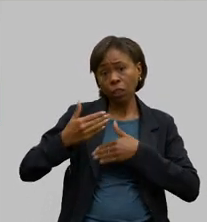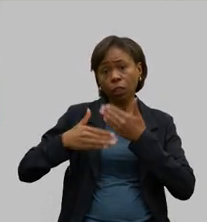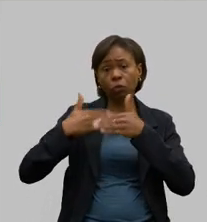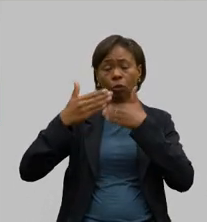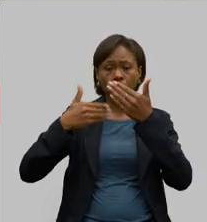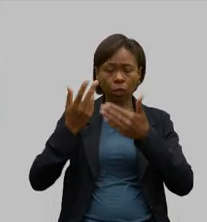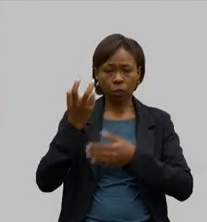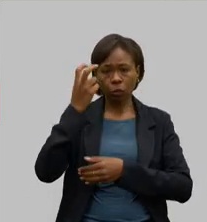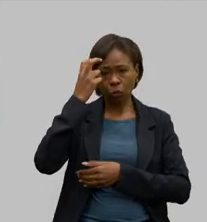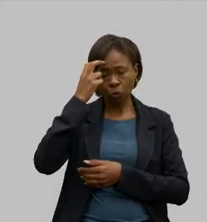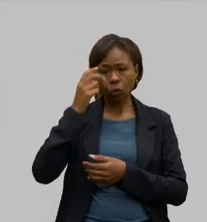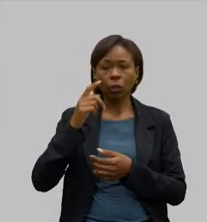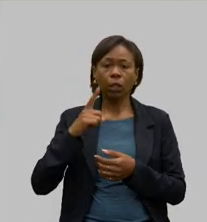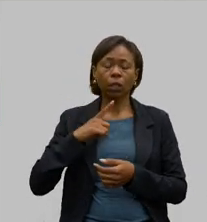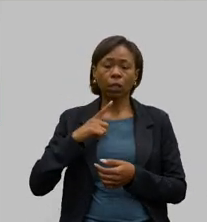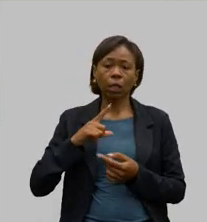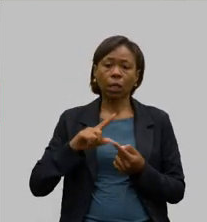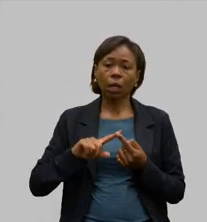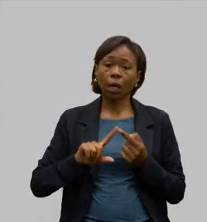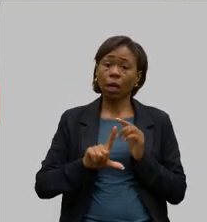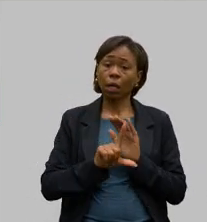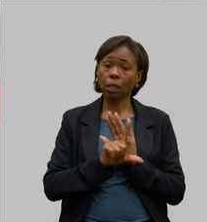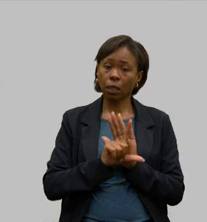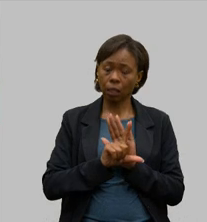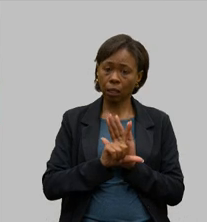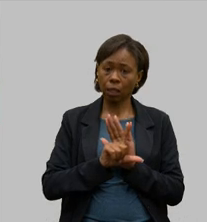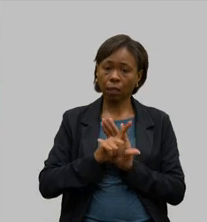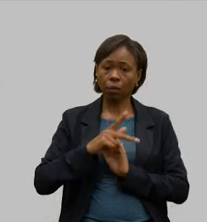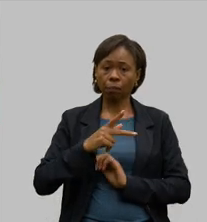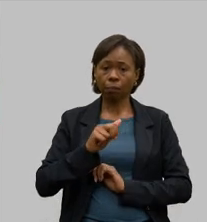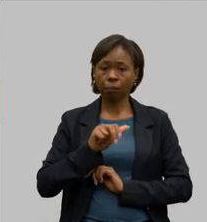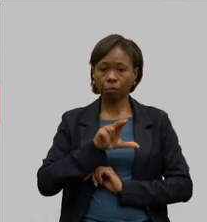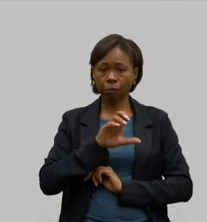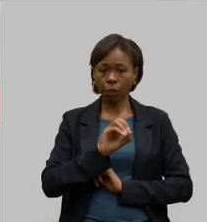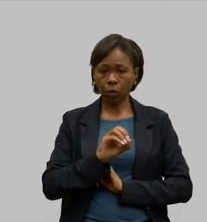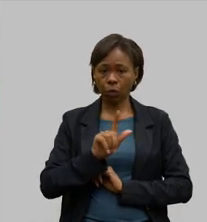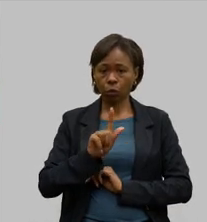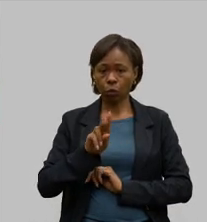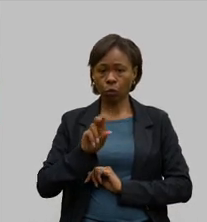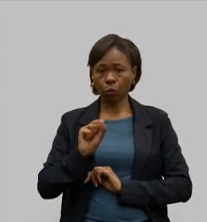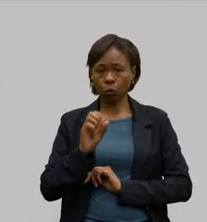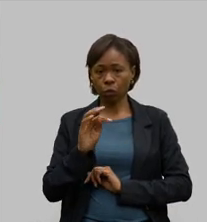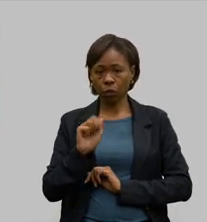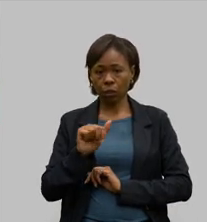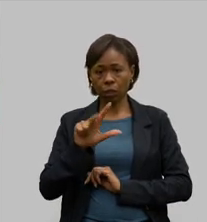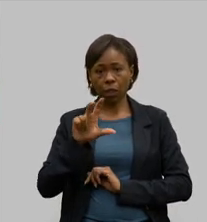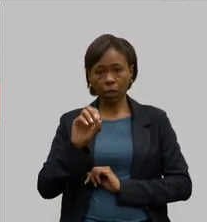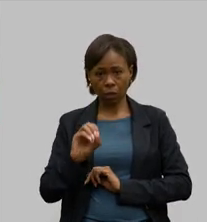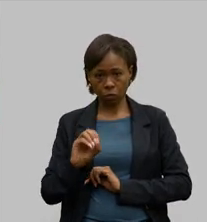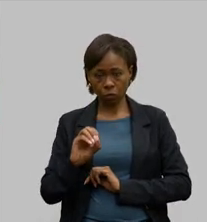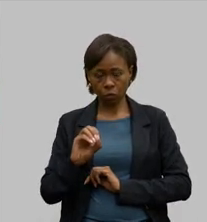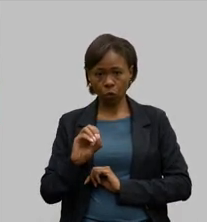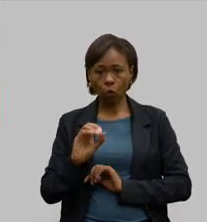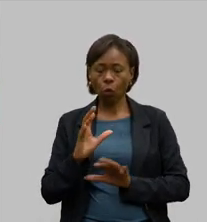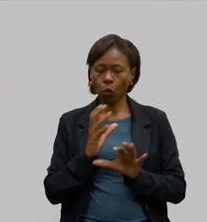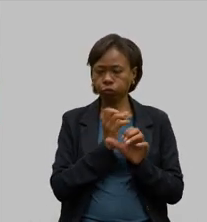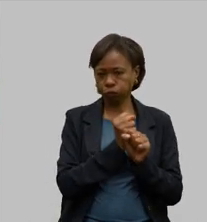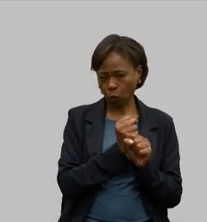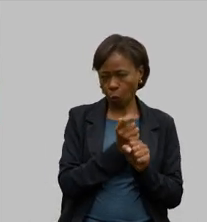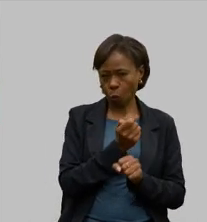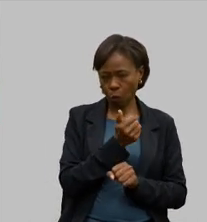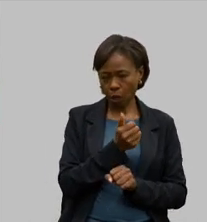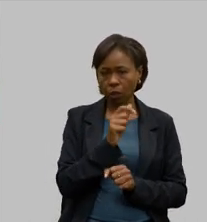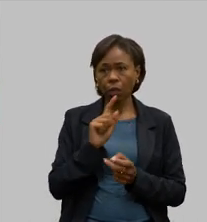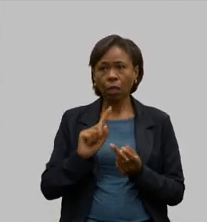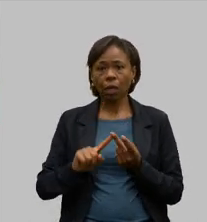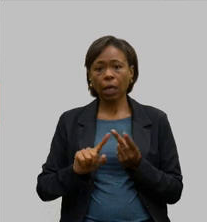a lei Paulo Gustavo e que tá executada na quase sua totalidade e a lei estadual de incentivo